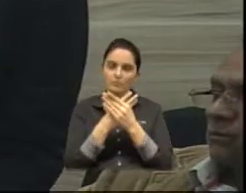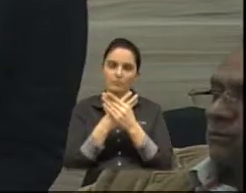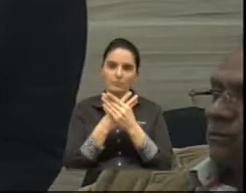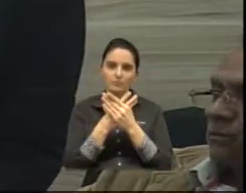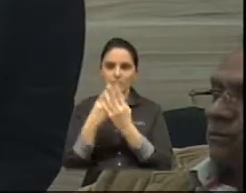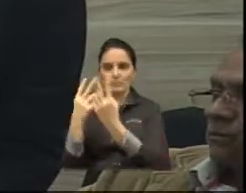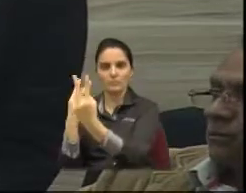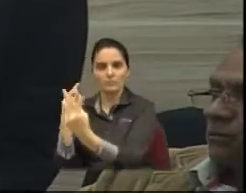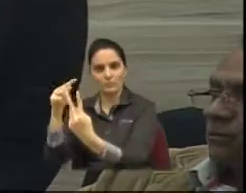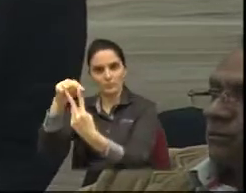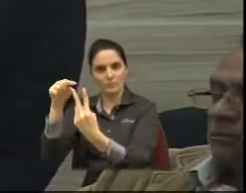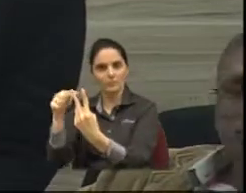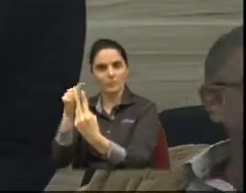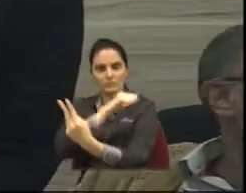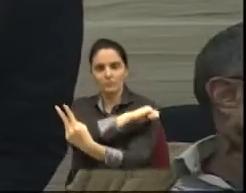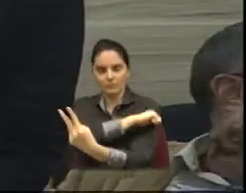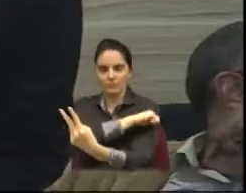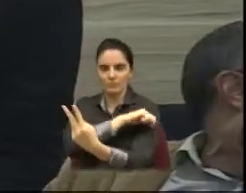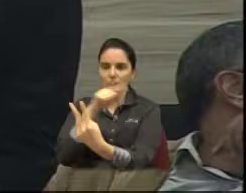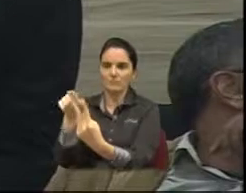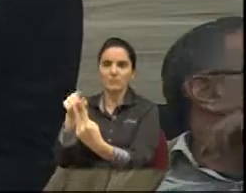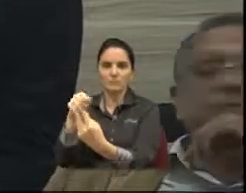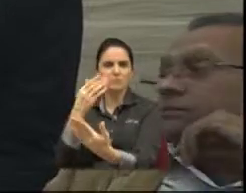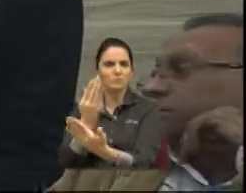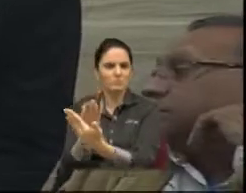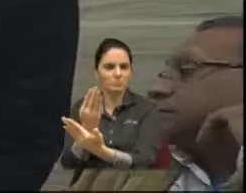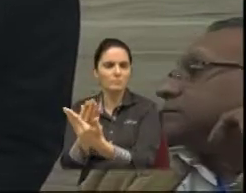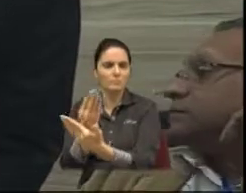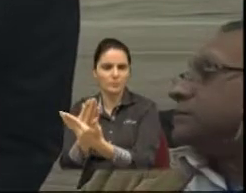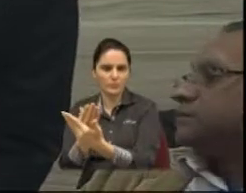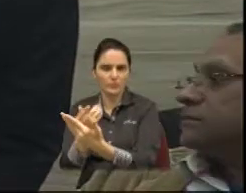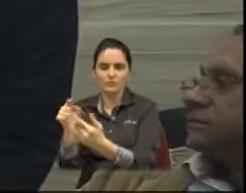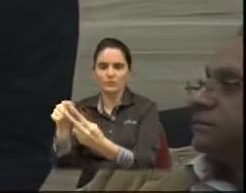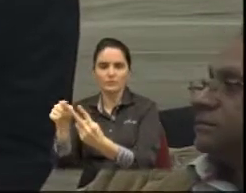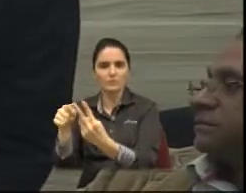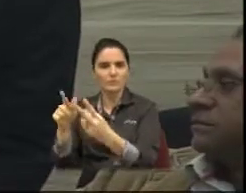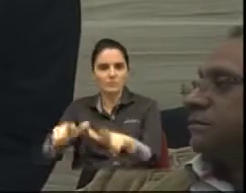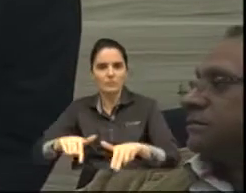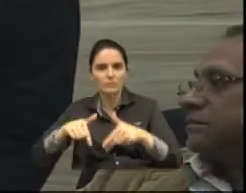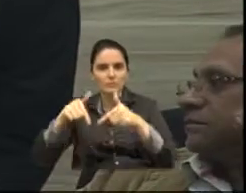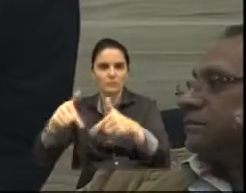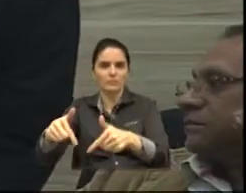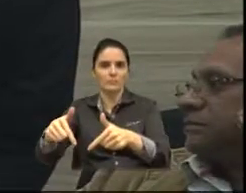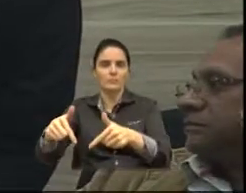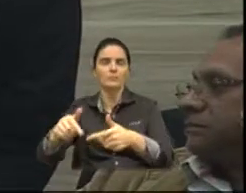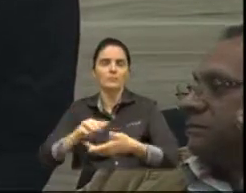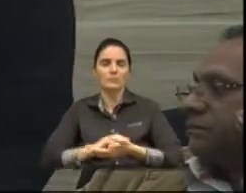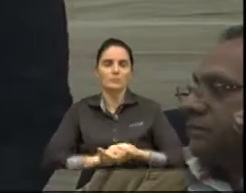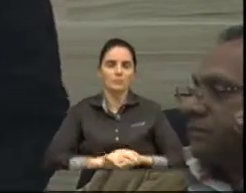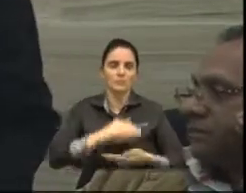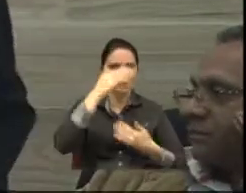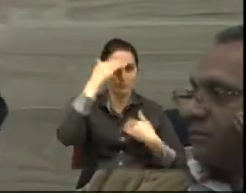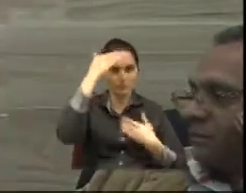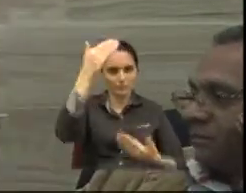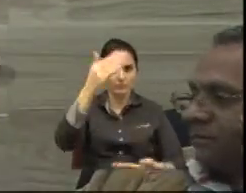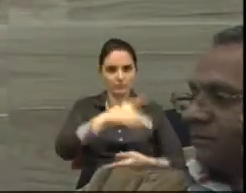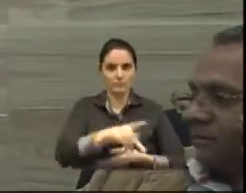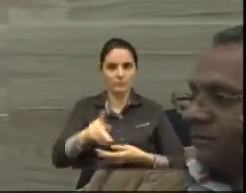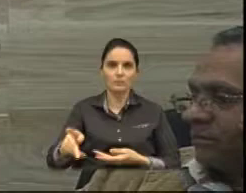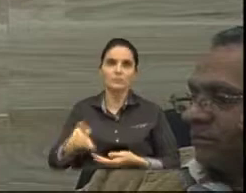pela iniciativa, pelo estudo, pela dedicação nesse campo. Muito obrigada, senhor